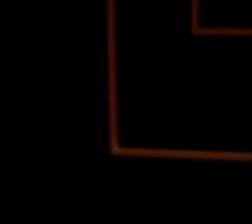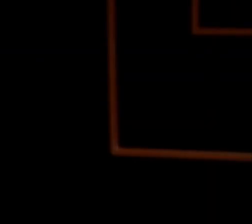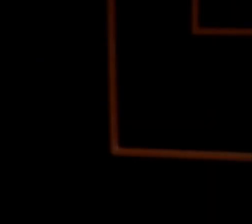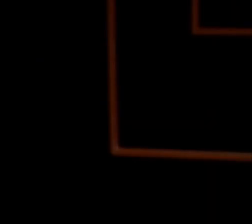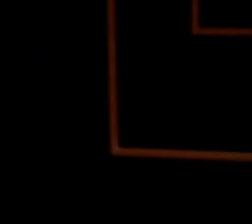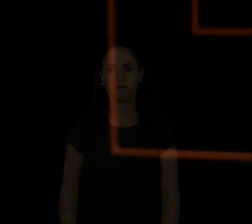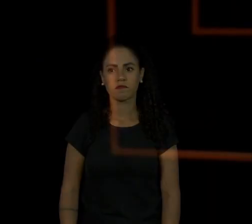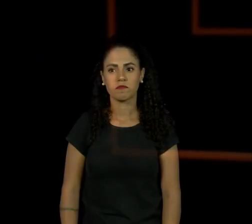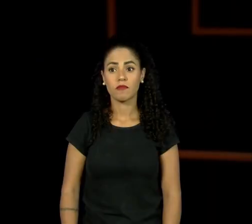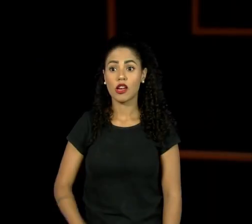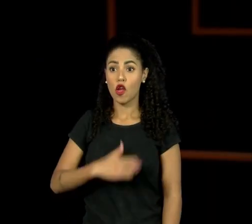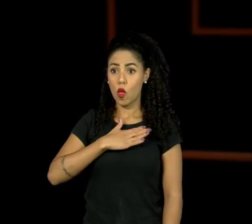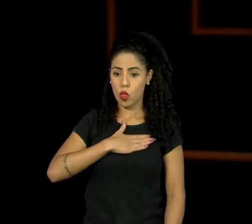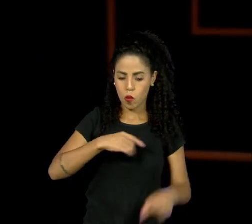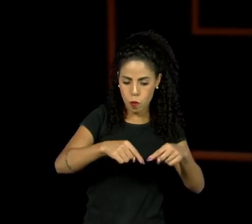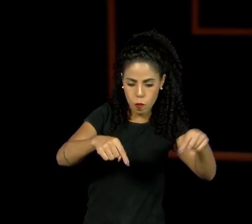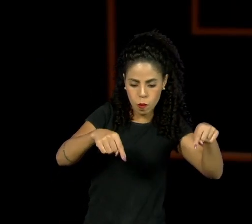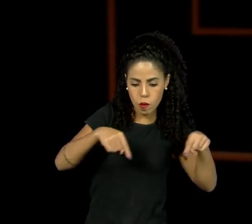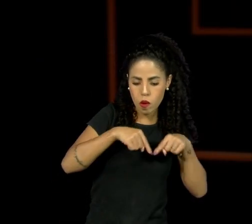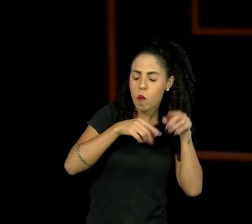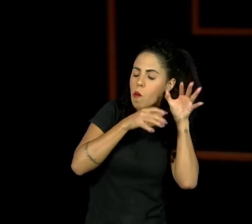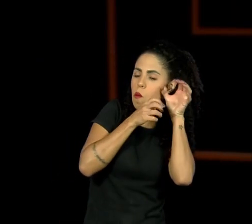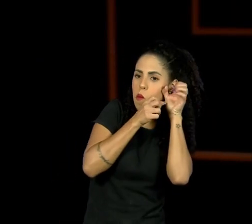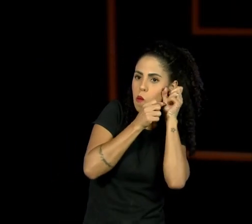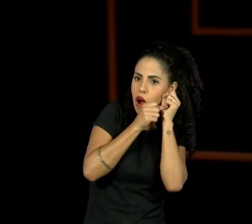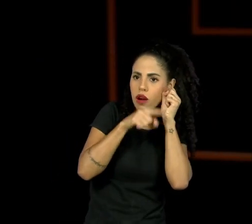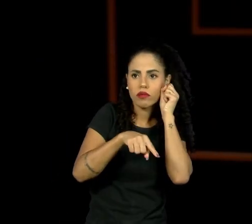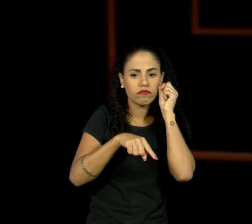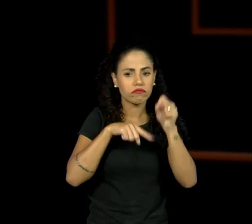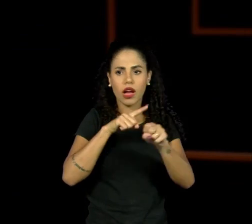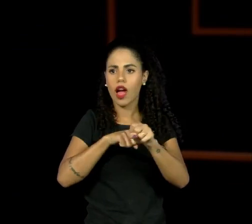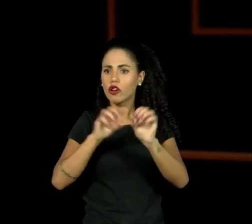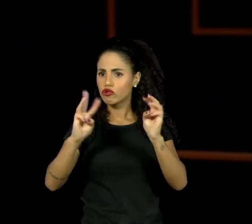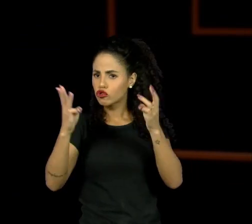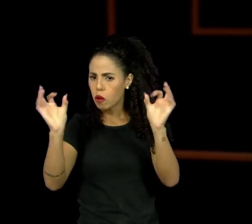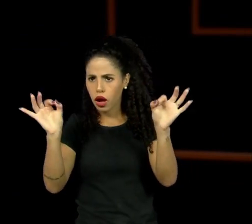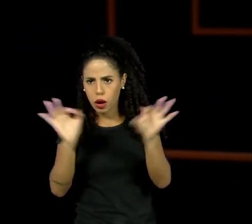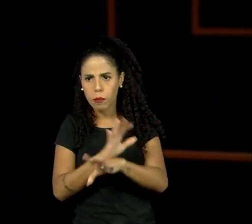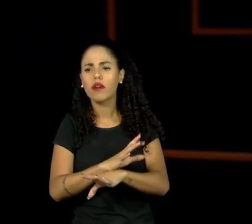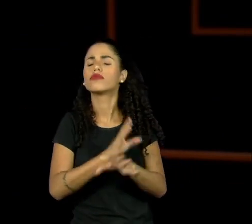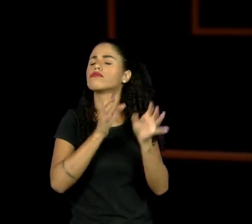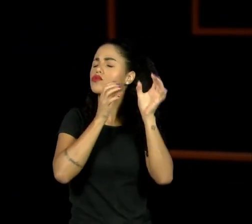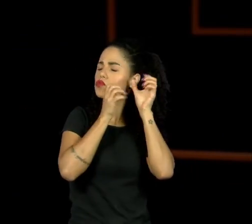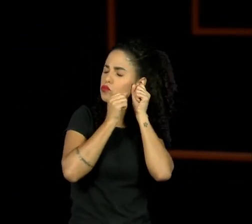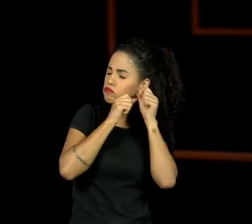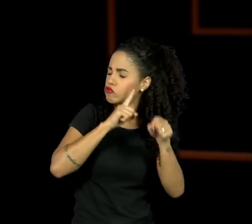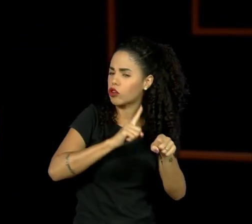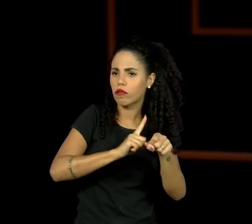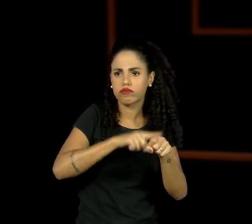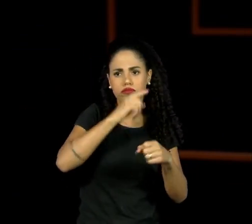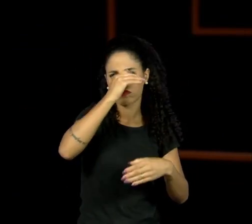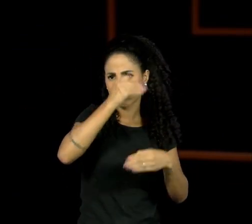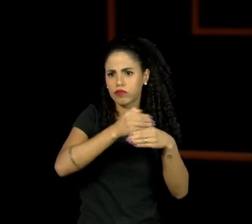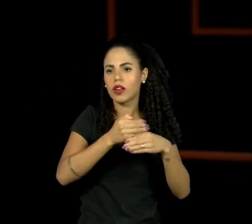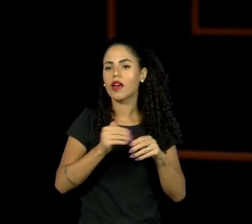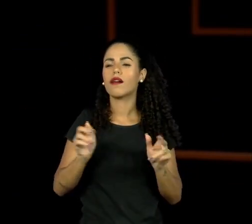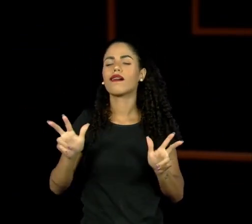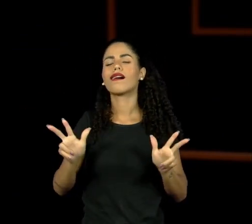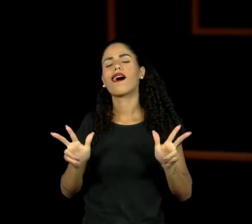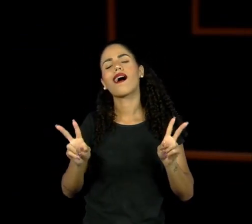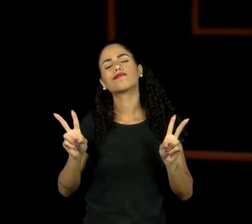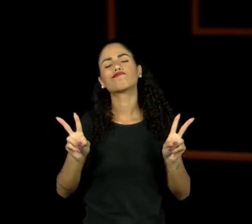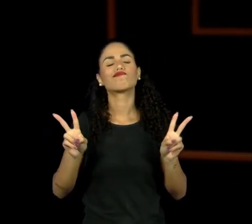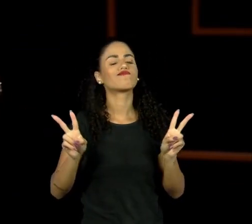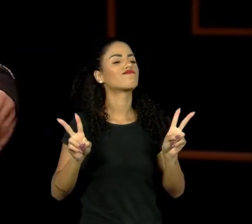No meu quarto. Acabava o show, eu já dormia por ali mesmo, estava feliz da vida, porque eu tenho um lado muito hippie, mas eu tenho um lado hippie chique. Eu não